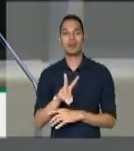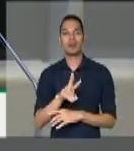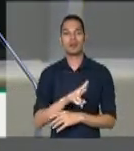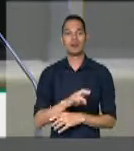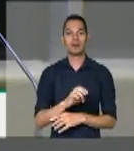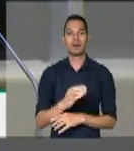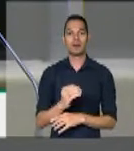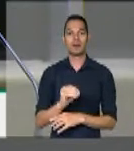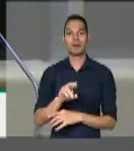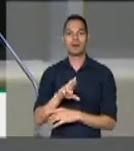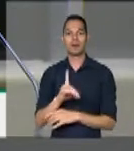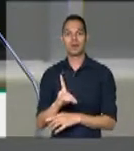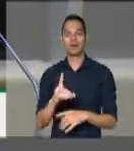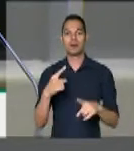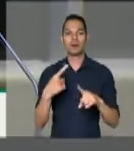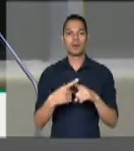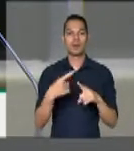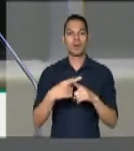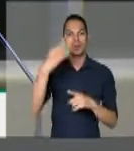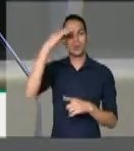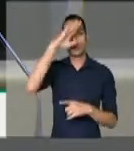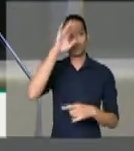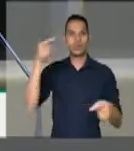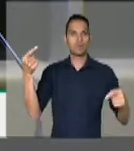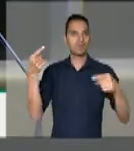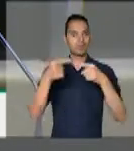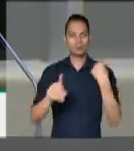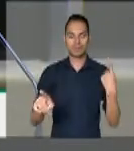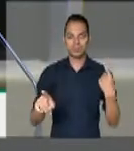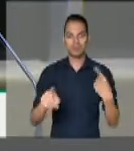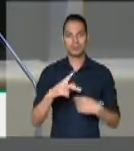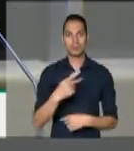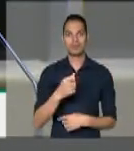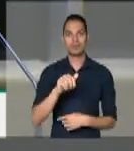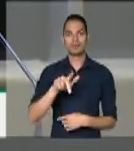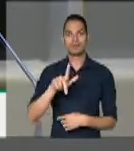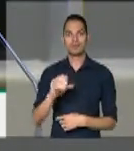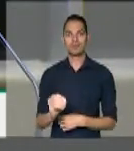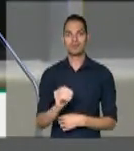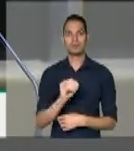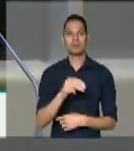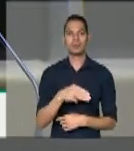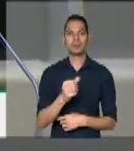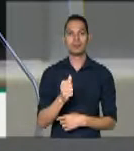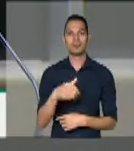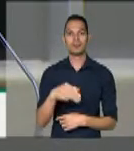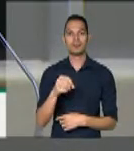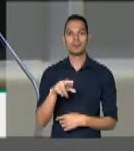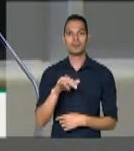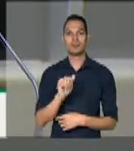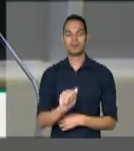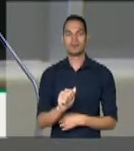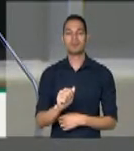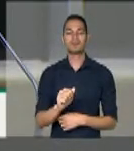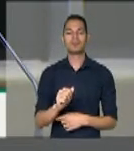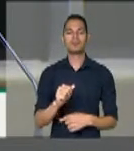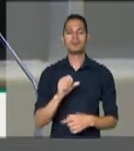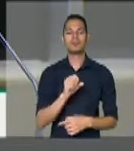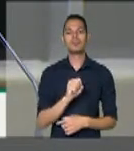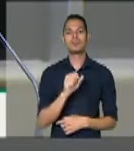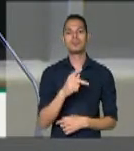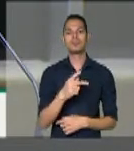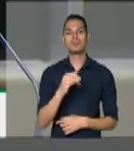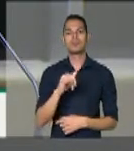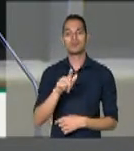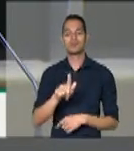ações do presidente Jair Bolsonaro. Paulo Henrique Amorim imortalizou a sigla PIG,